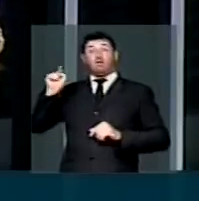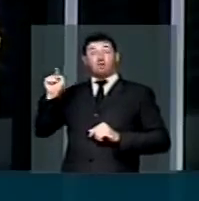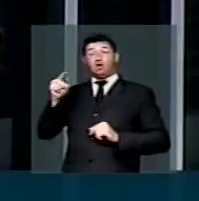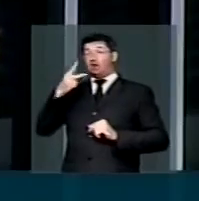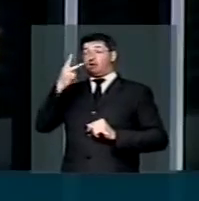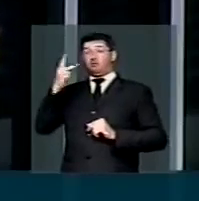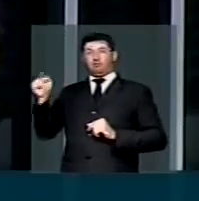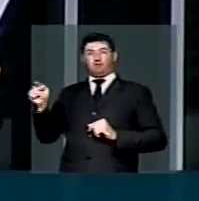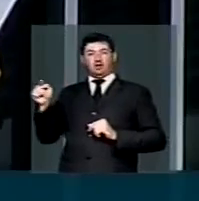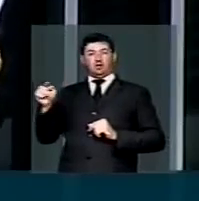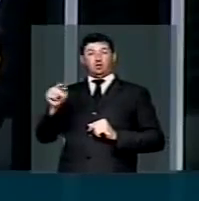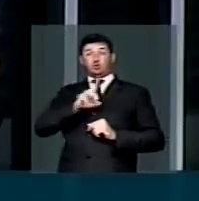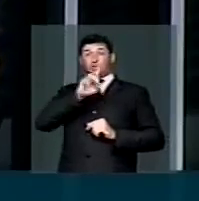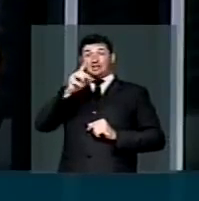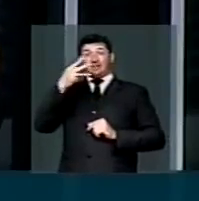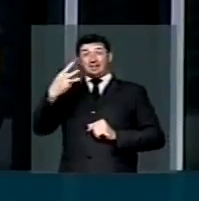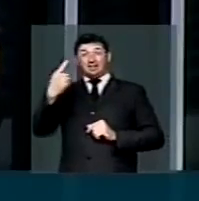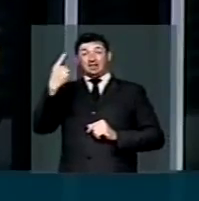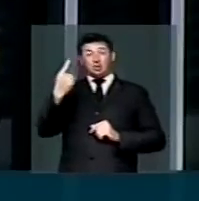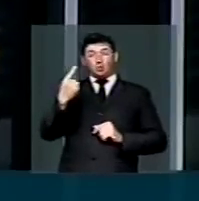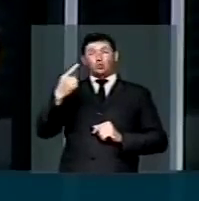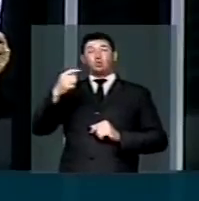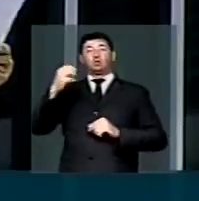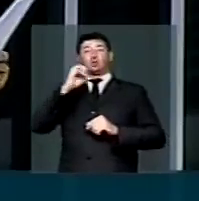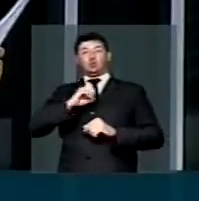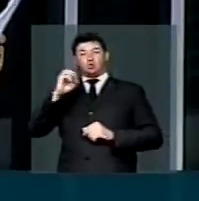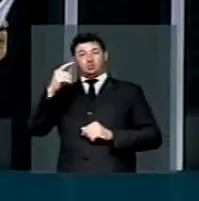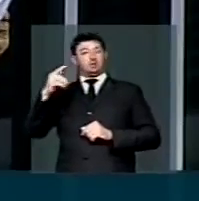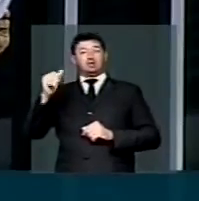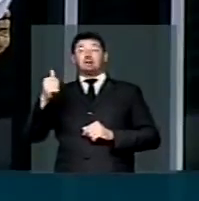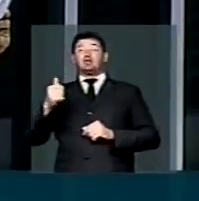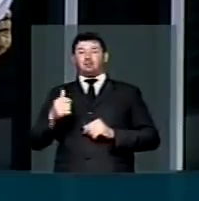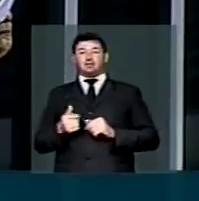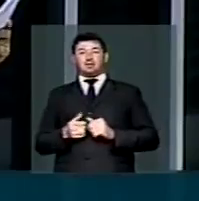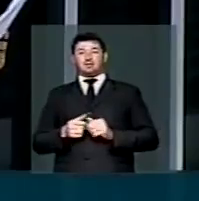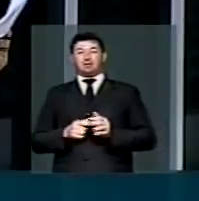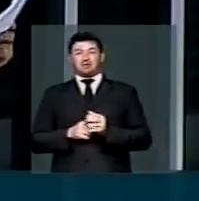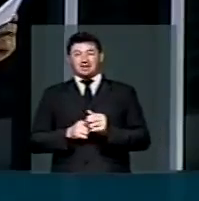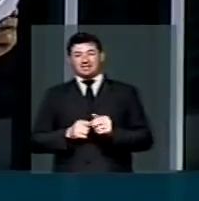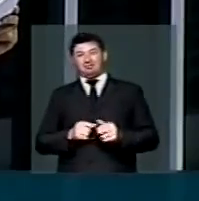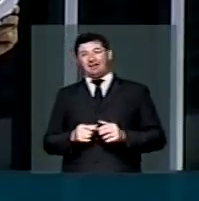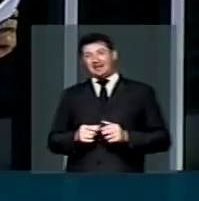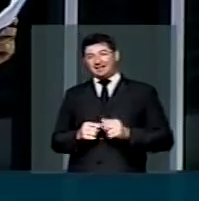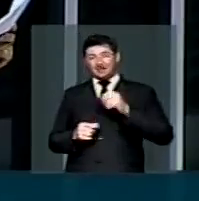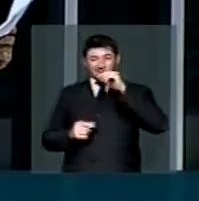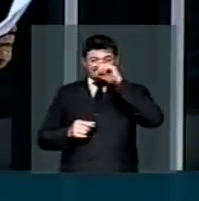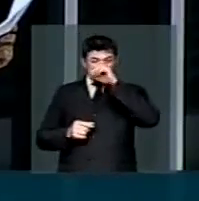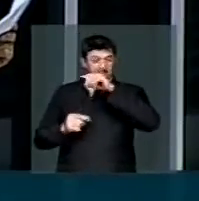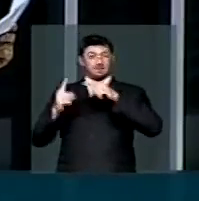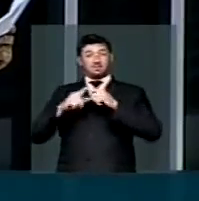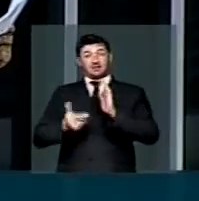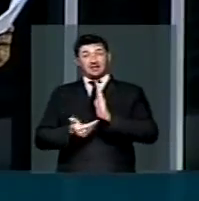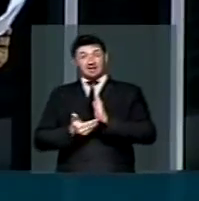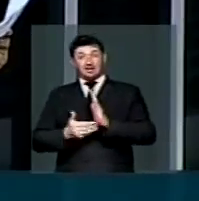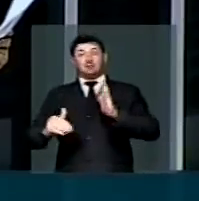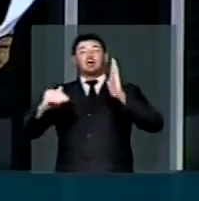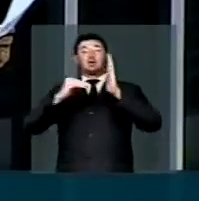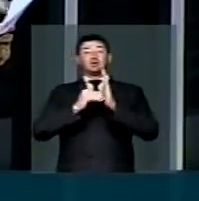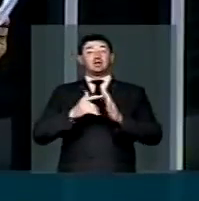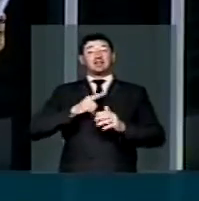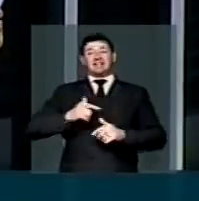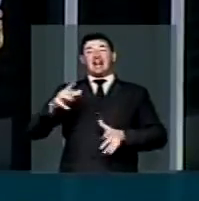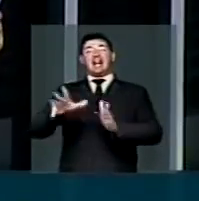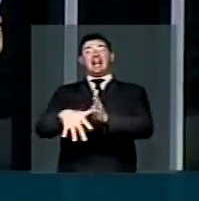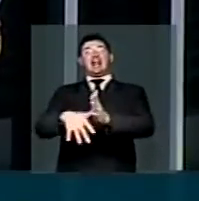disse, em 31 de 10 de 2012, no plenário do Senado, que na Câmara e no Senado só